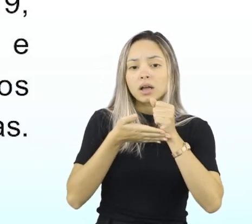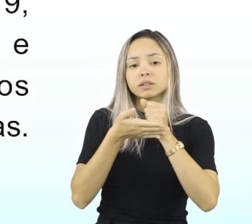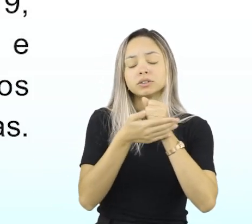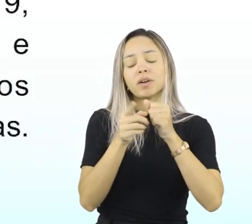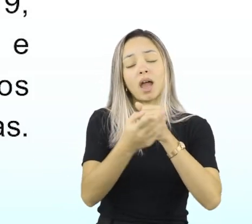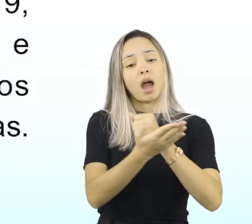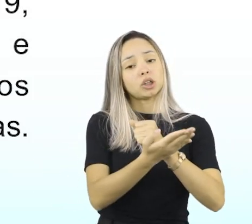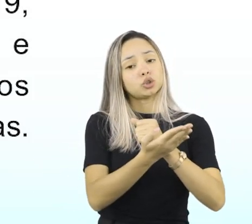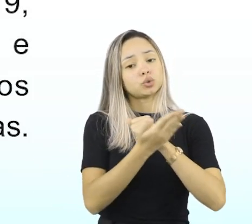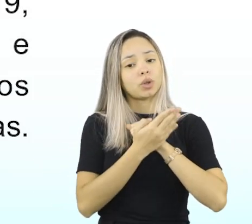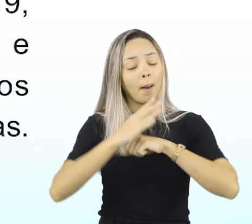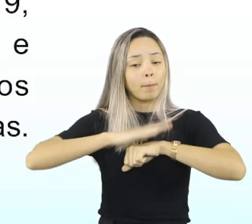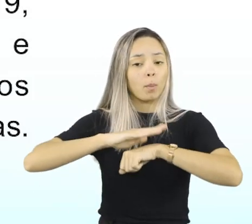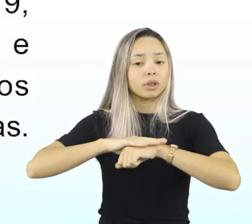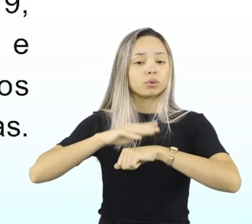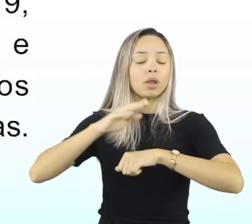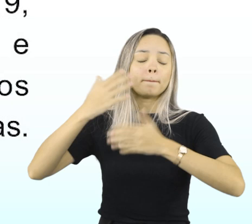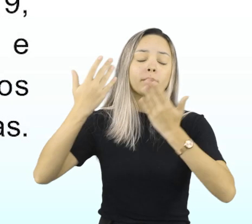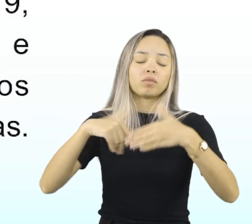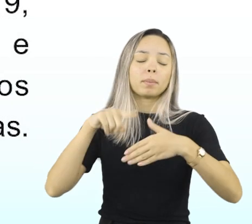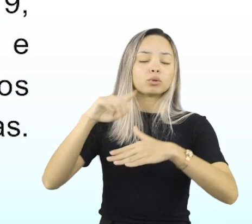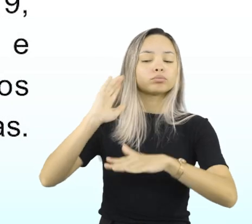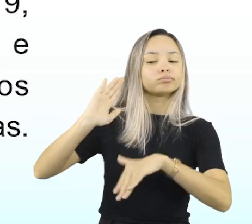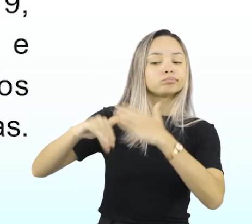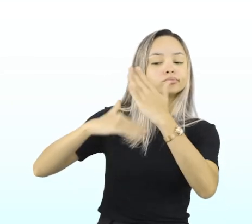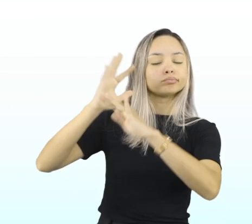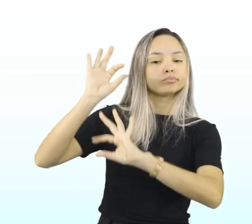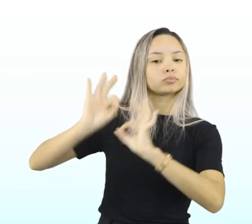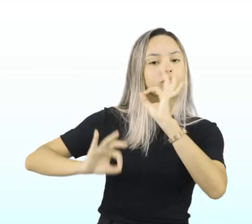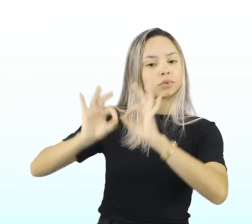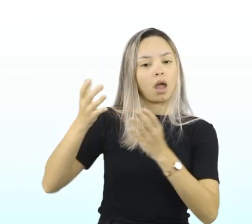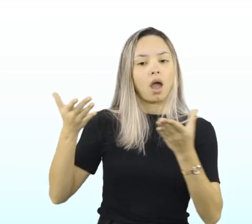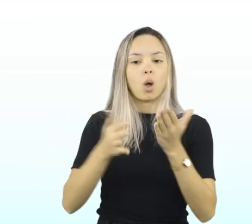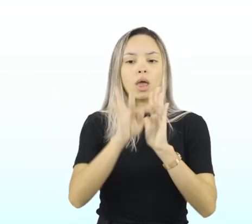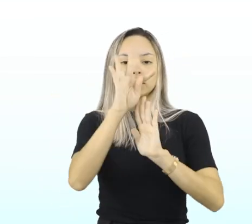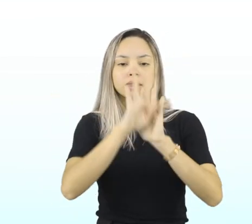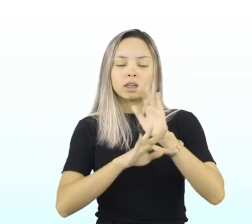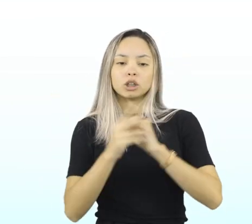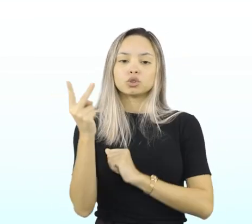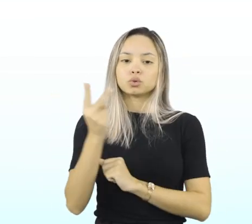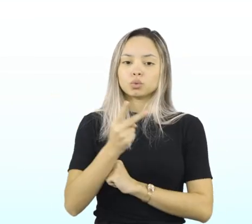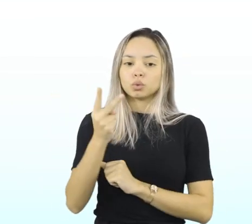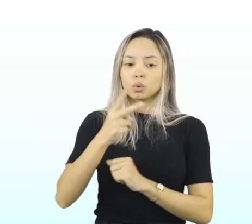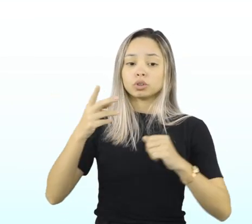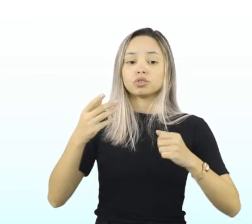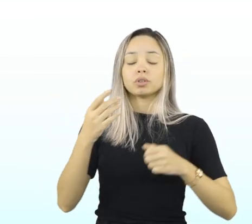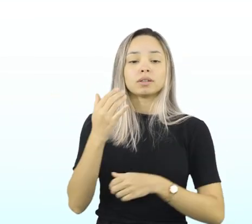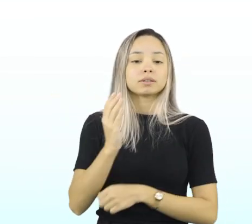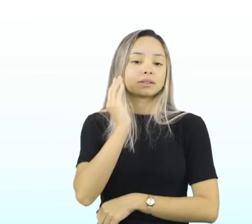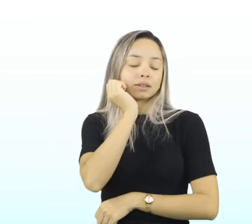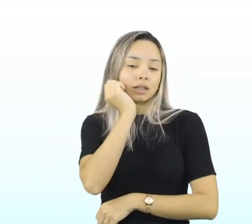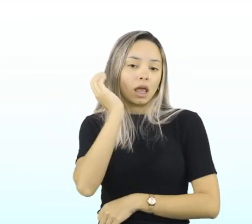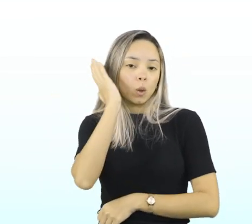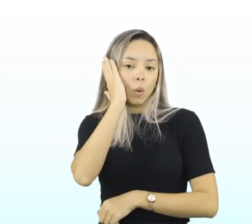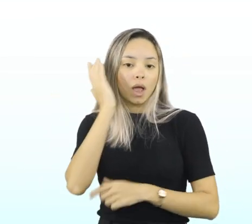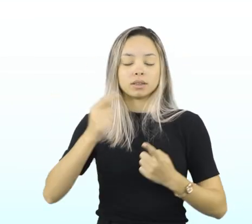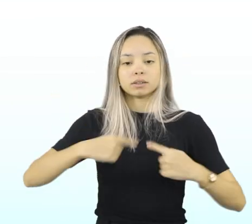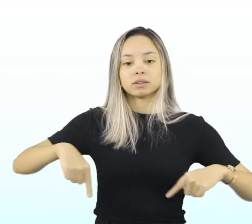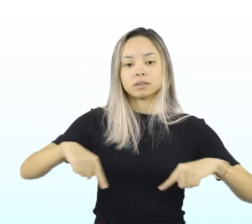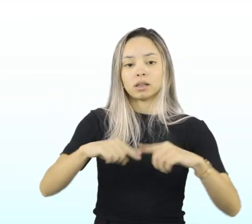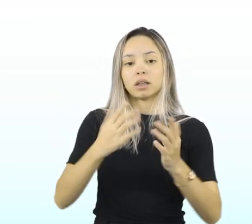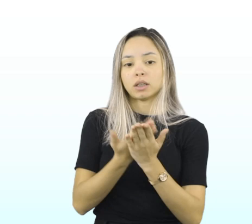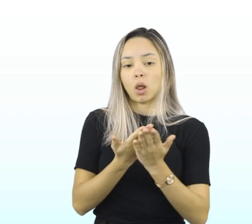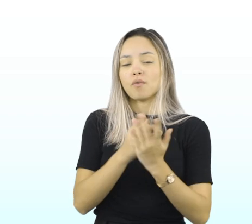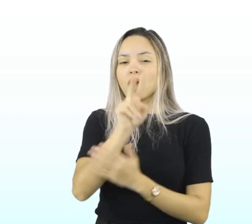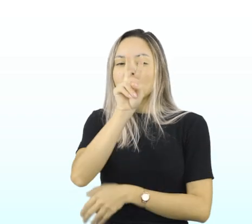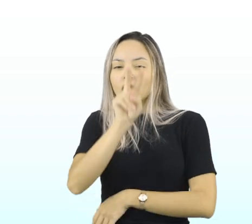para que você, na hora da prova, consiga o quê? Desenvolver. Então, ó, o texto 2, celular em sala de aula, desvantagens. Você vai lá